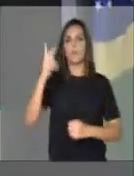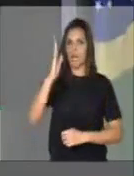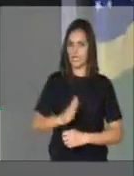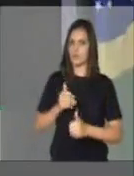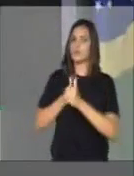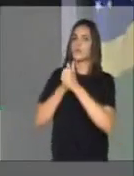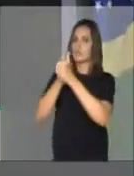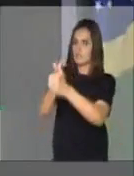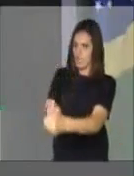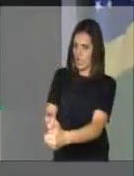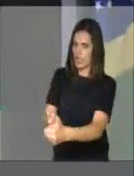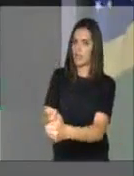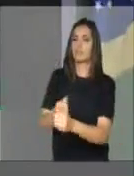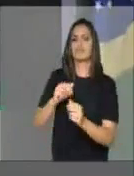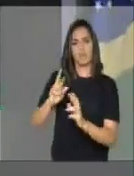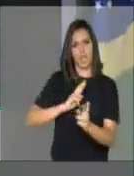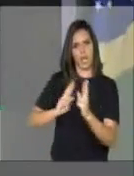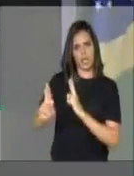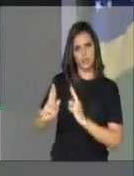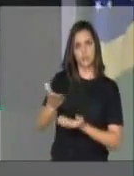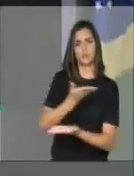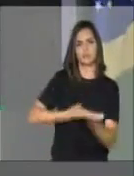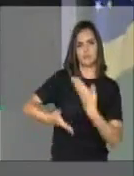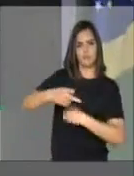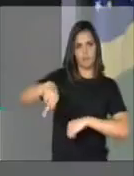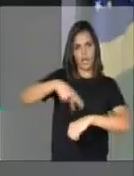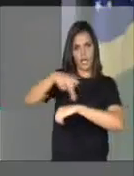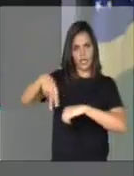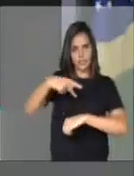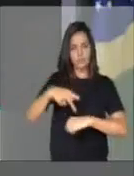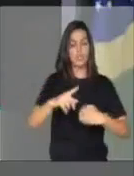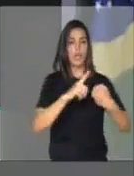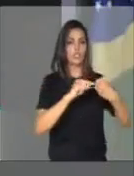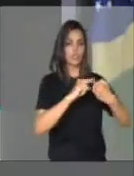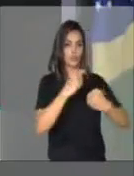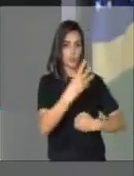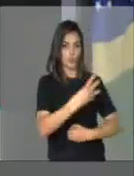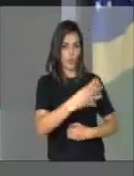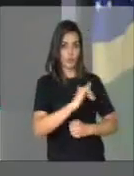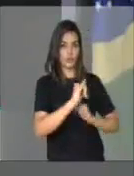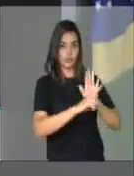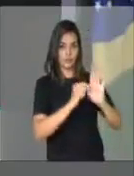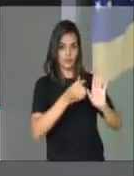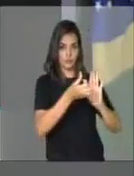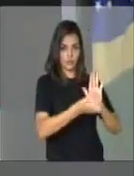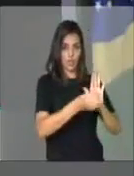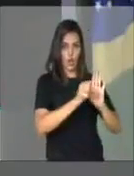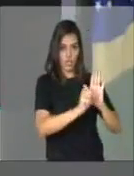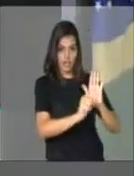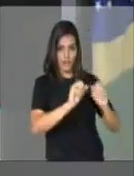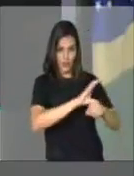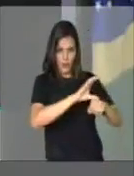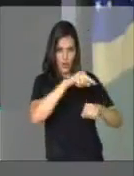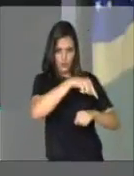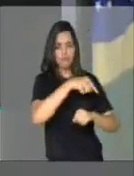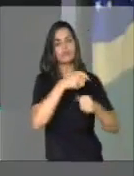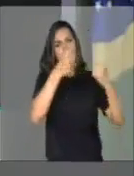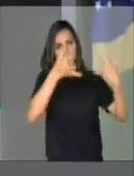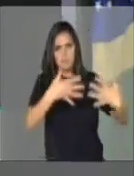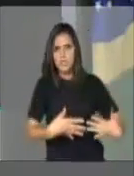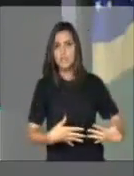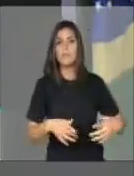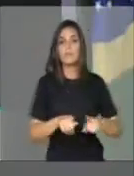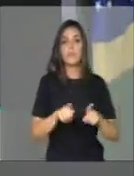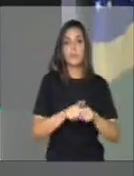suas relações internacionais, ex via artigo 4º, inciso 6º e 8º da Constituição, e, por outro